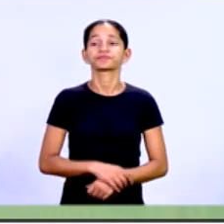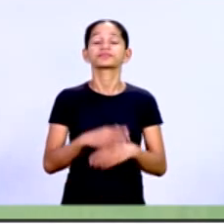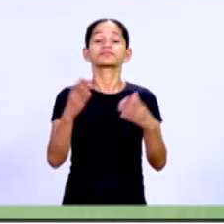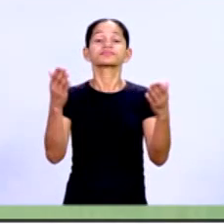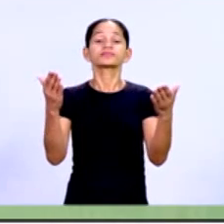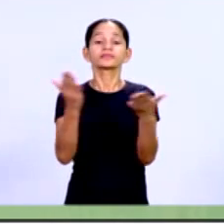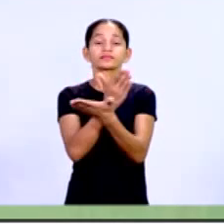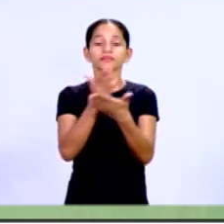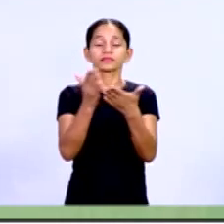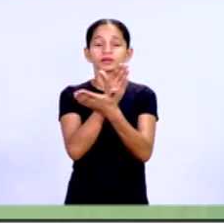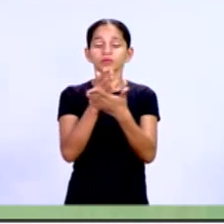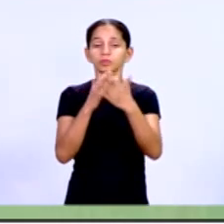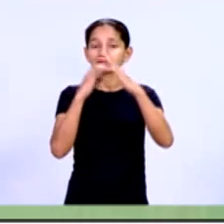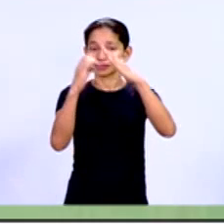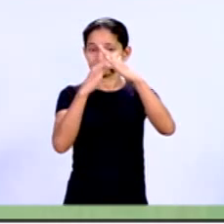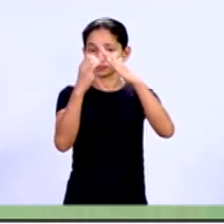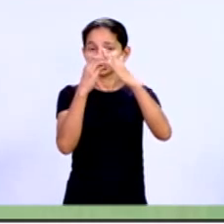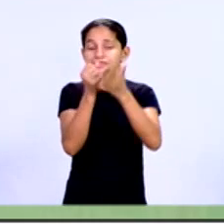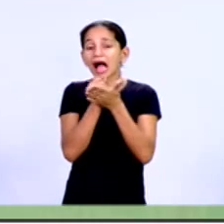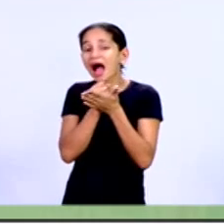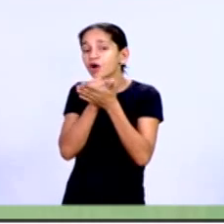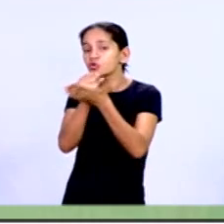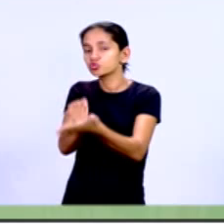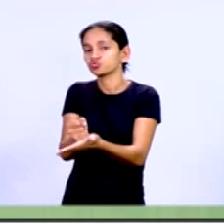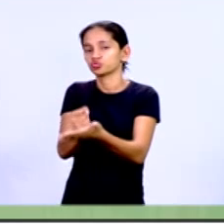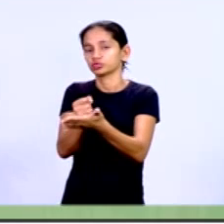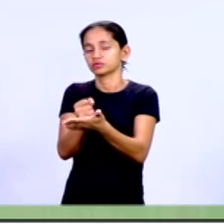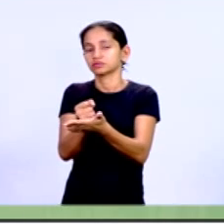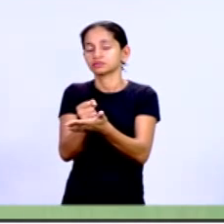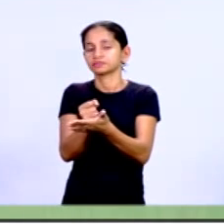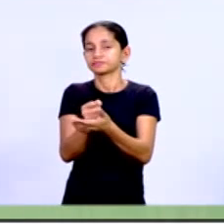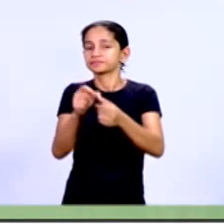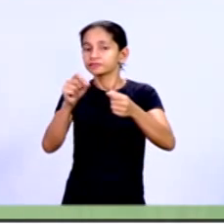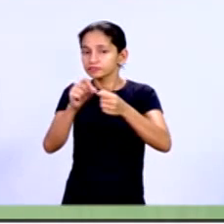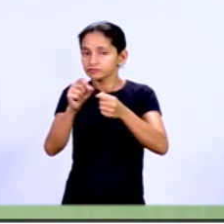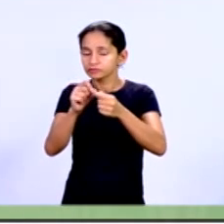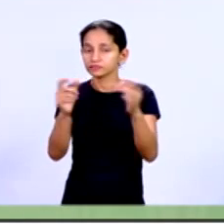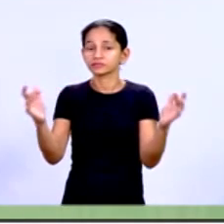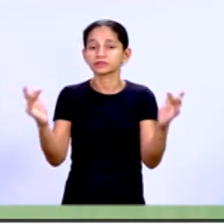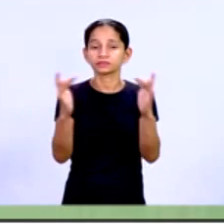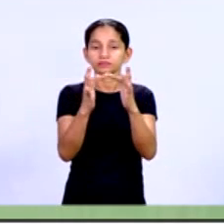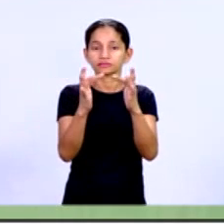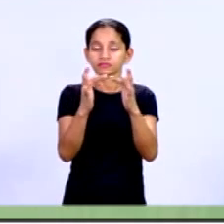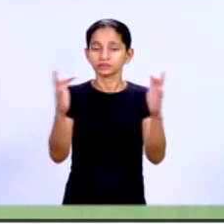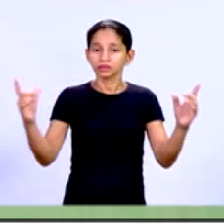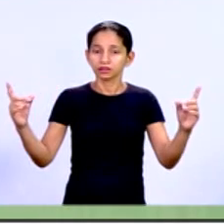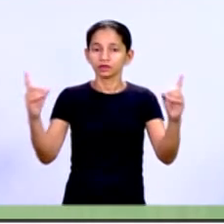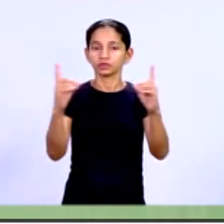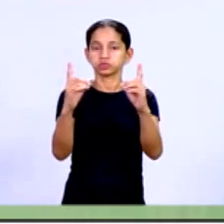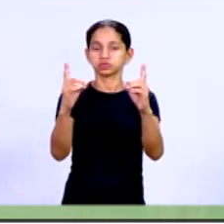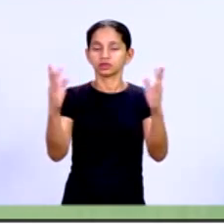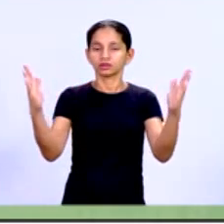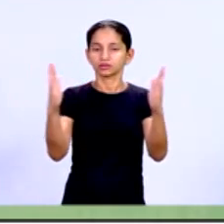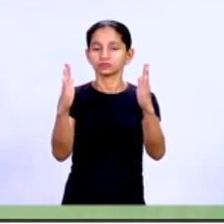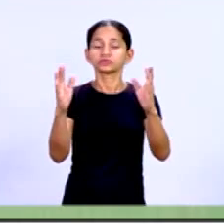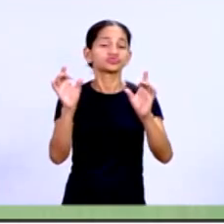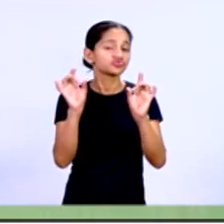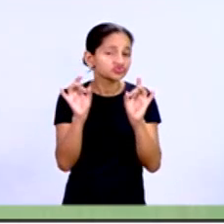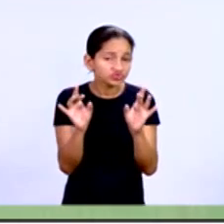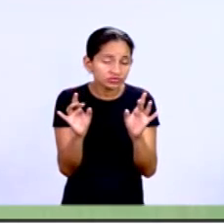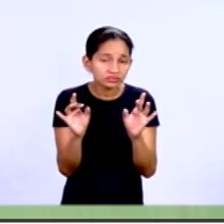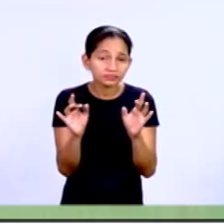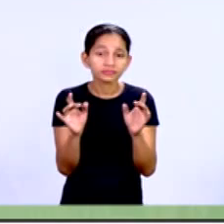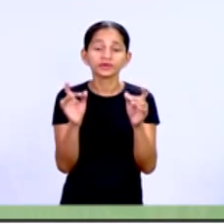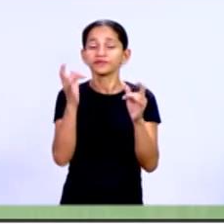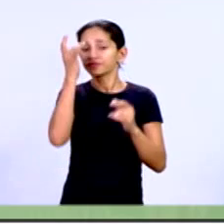Instituições auxiliares, que se propõem a colocar em contato poupadores com investidores,